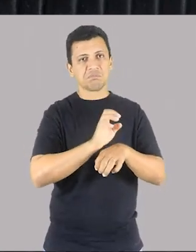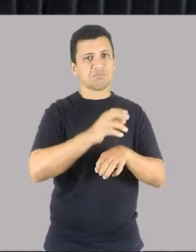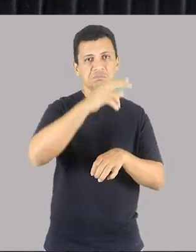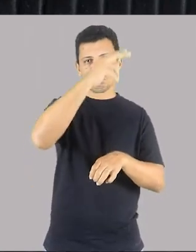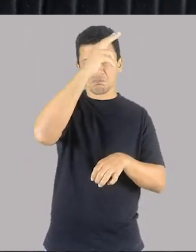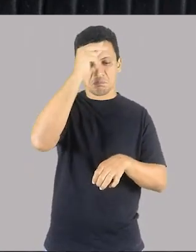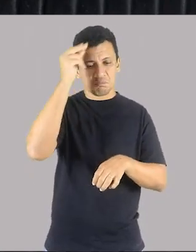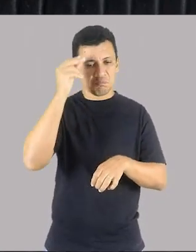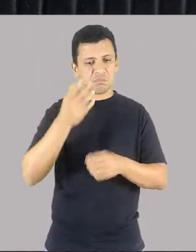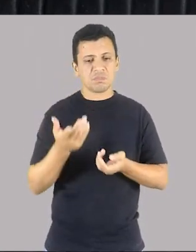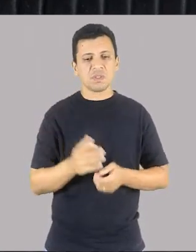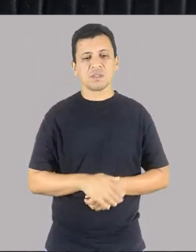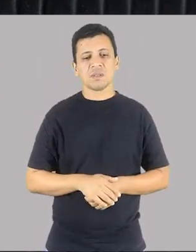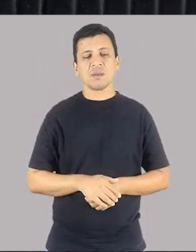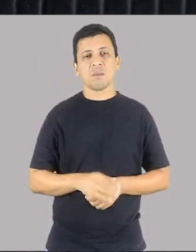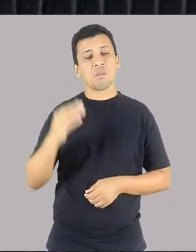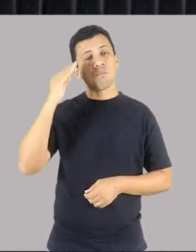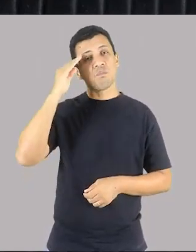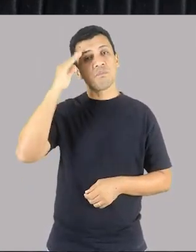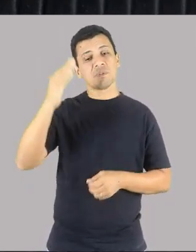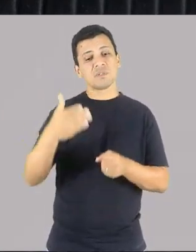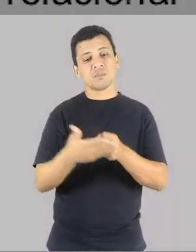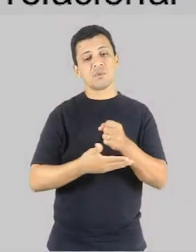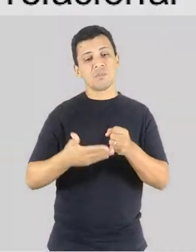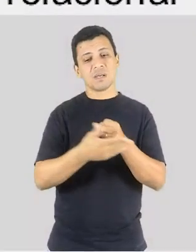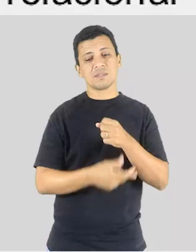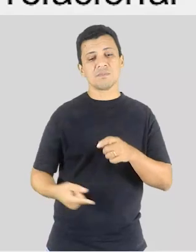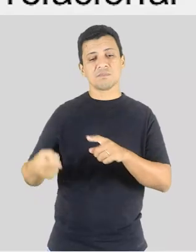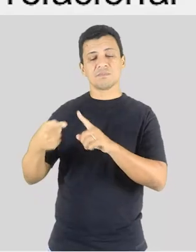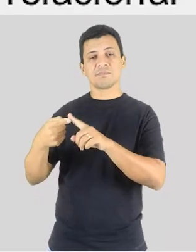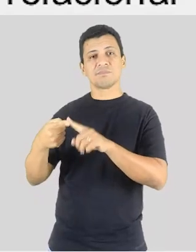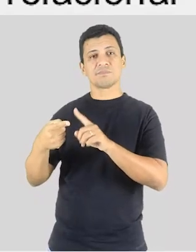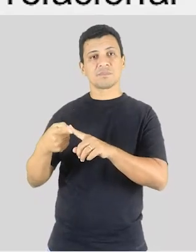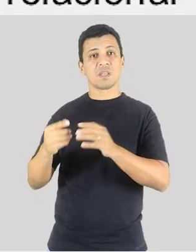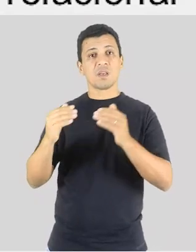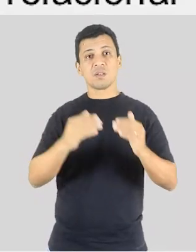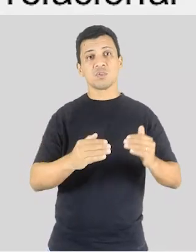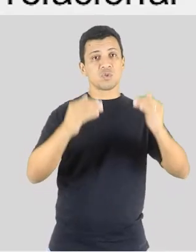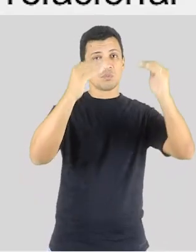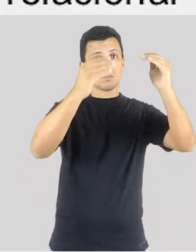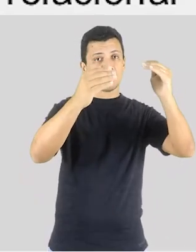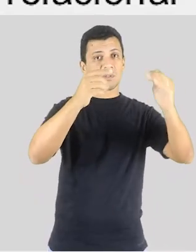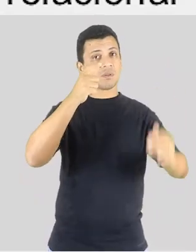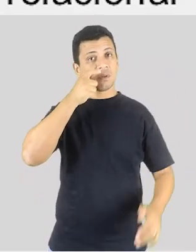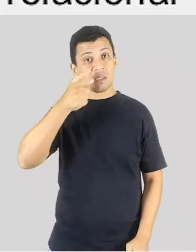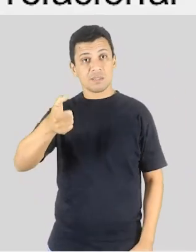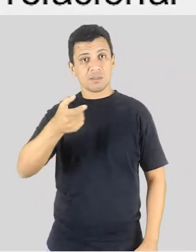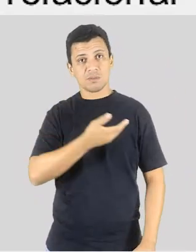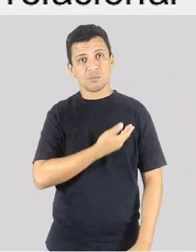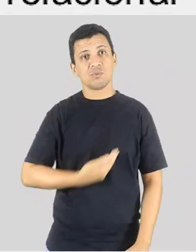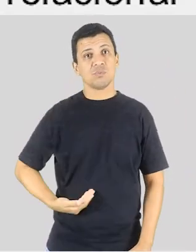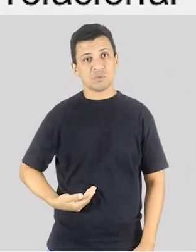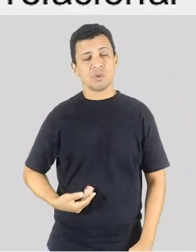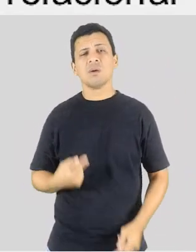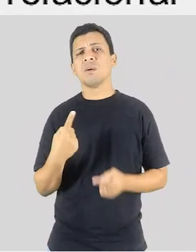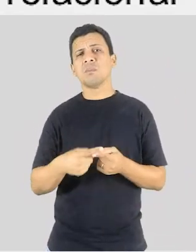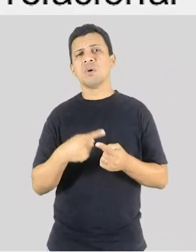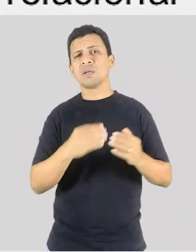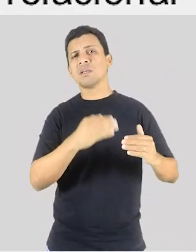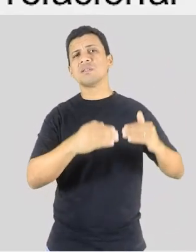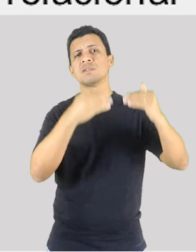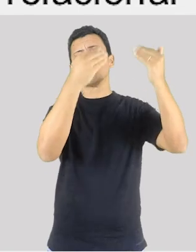Princípios basilares, como eu já tinha apontado para vocês, temos a supremacia do interesse público. O interesse público é supremo justamente porque